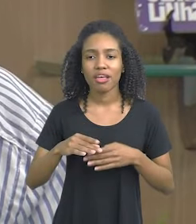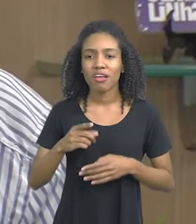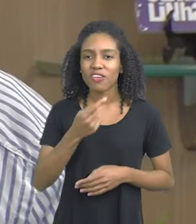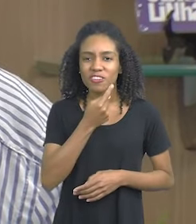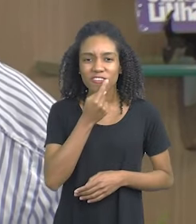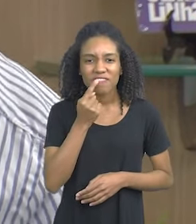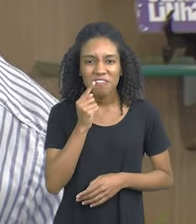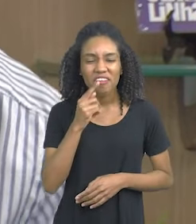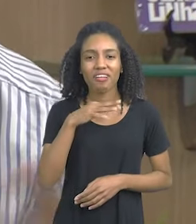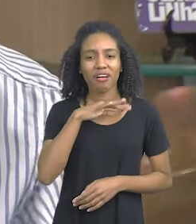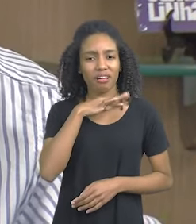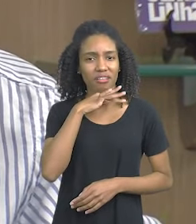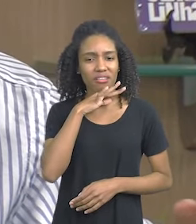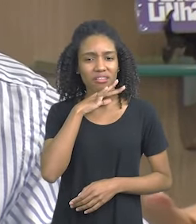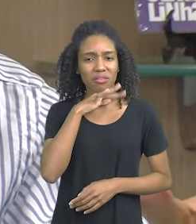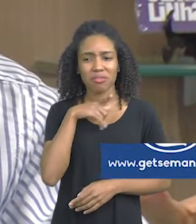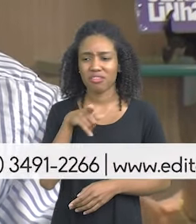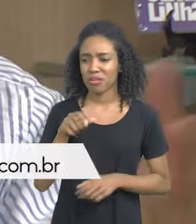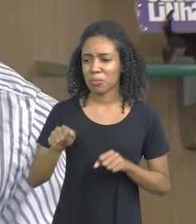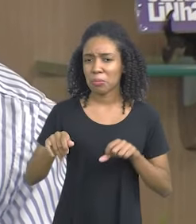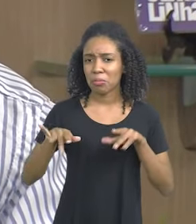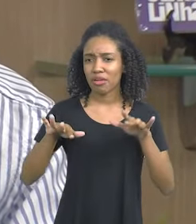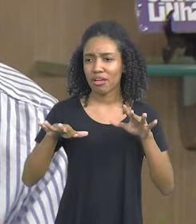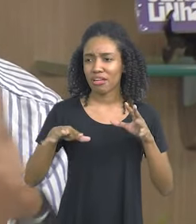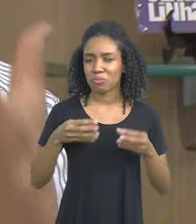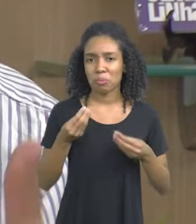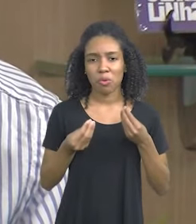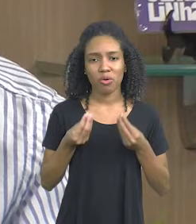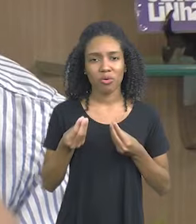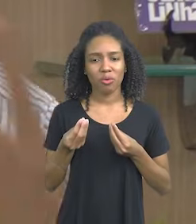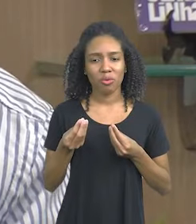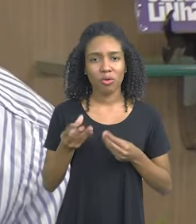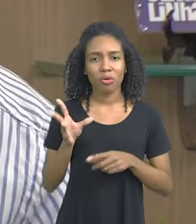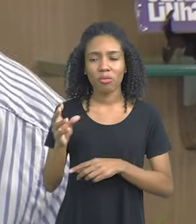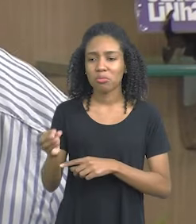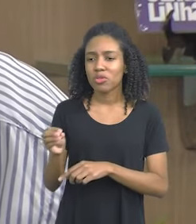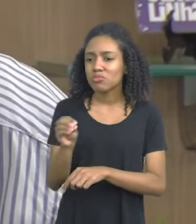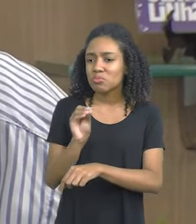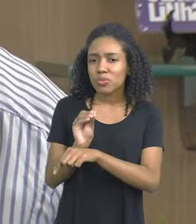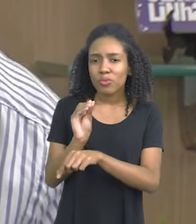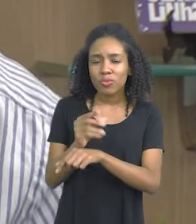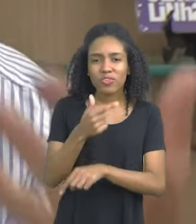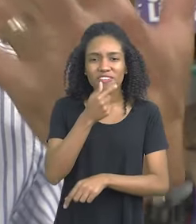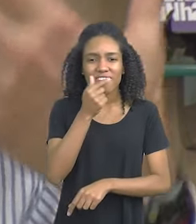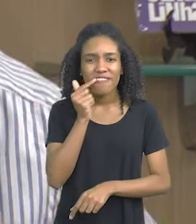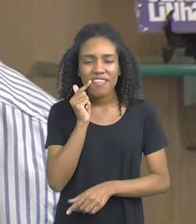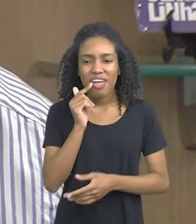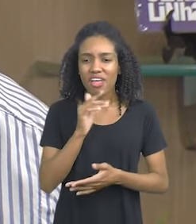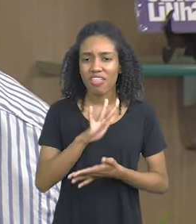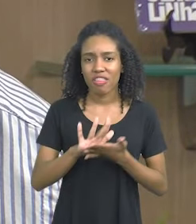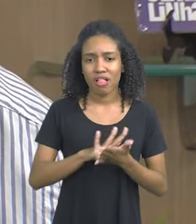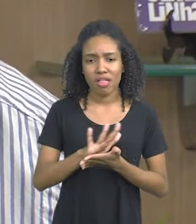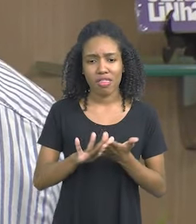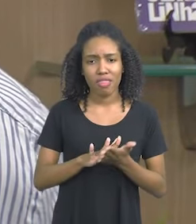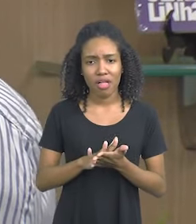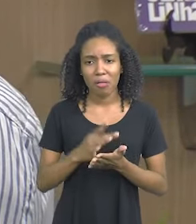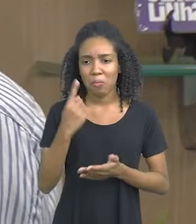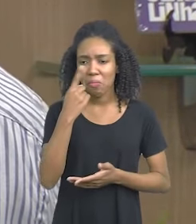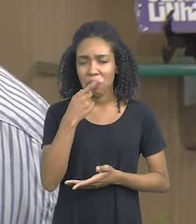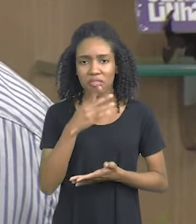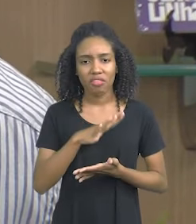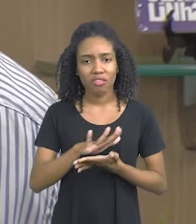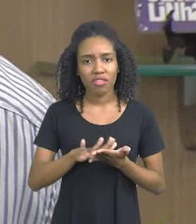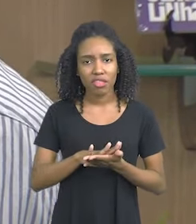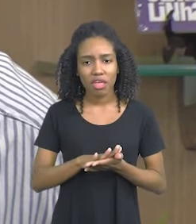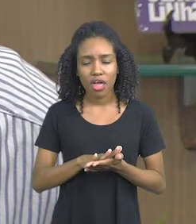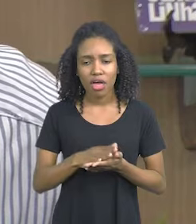totalmente estragados. Isso é prosperidade? Uma pessoa que não cuida nem dos próprios dentes, não cuida da própria aparência, então você